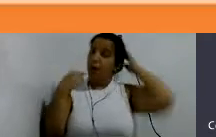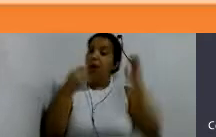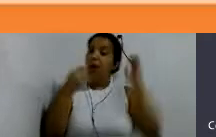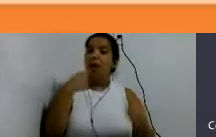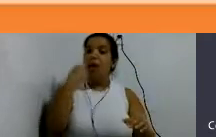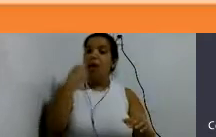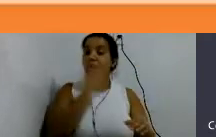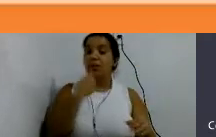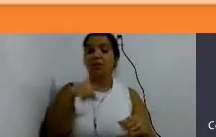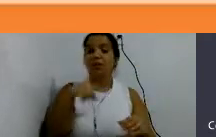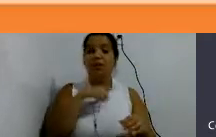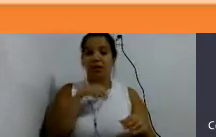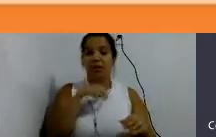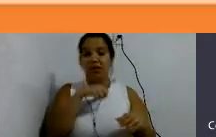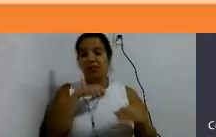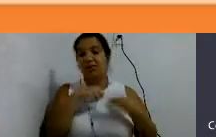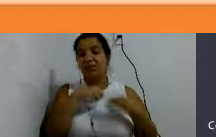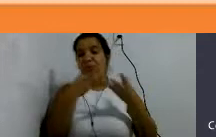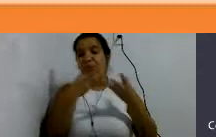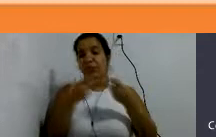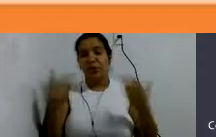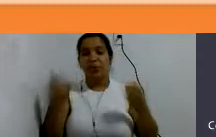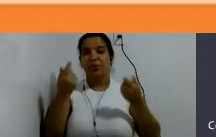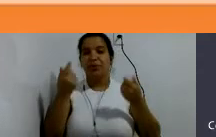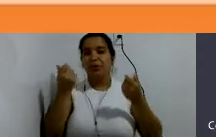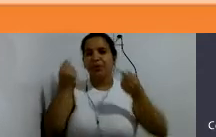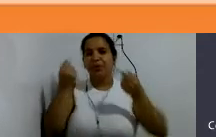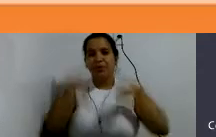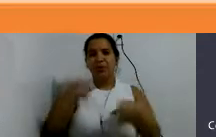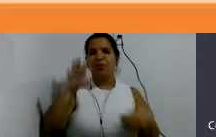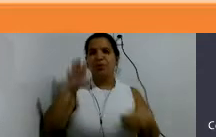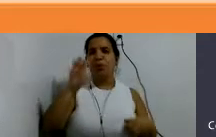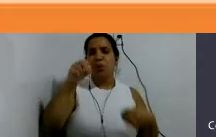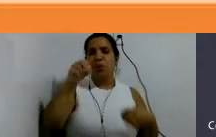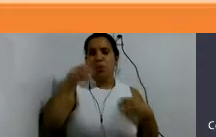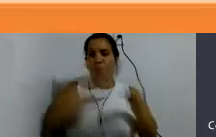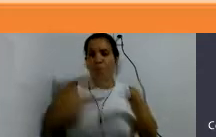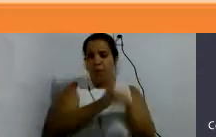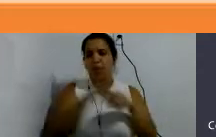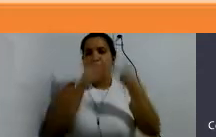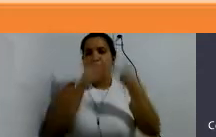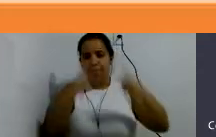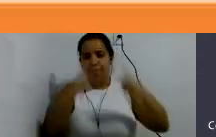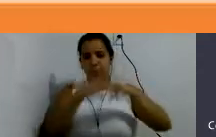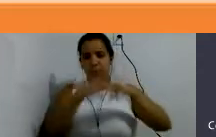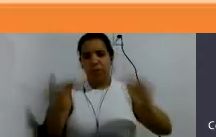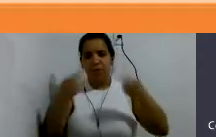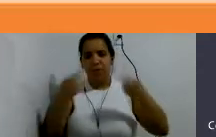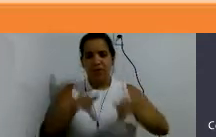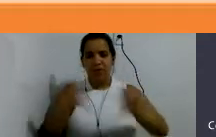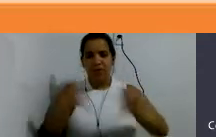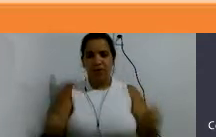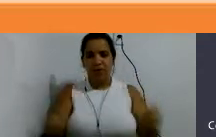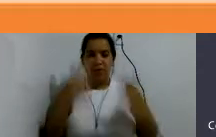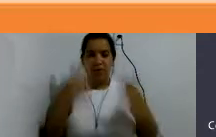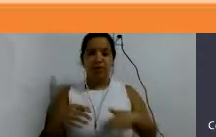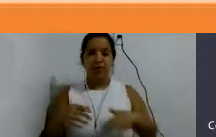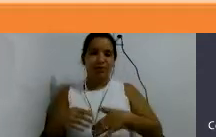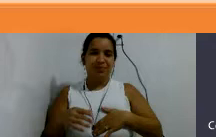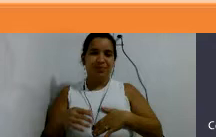contém N substâncias. Então, tem anticoagulante, tem proteínas anti-inflamatórias. Então, a